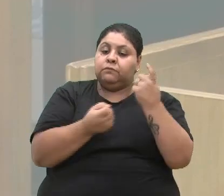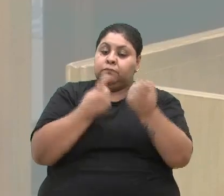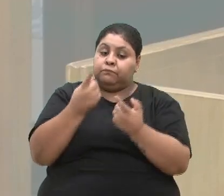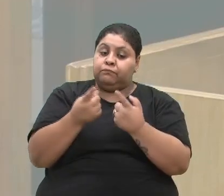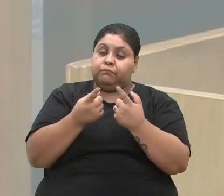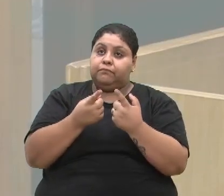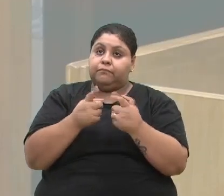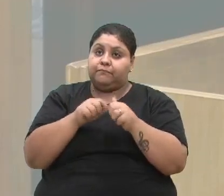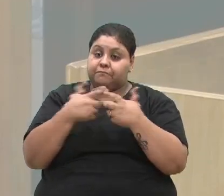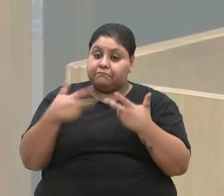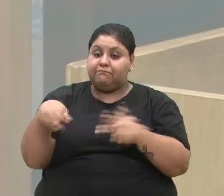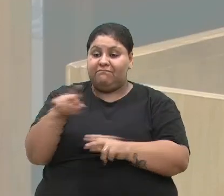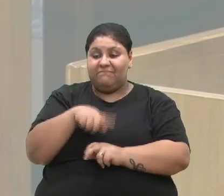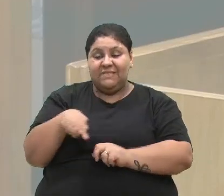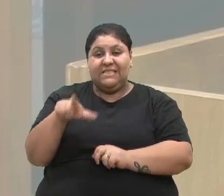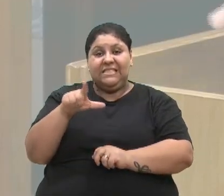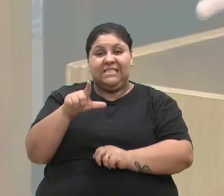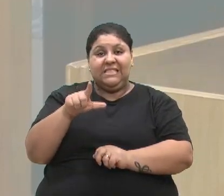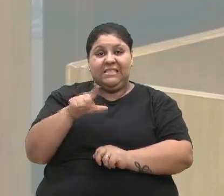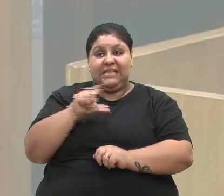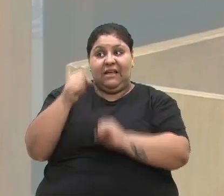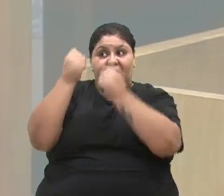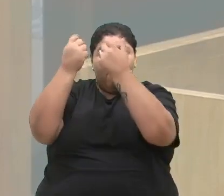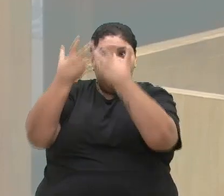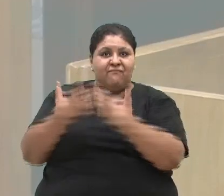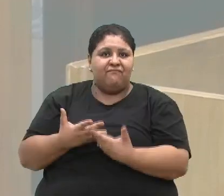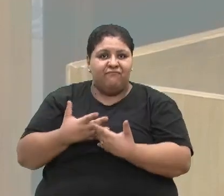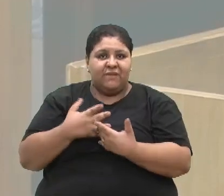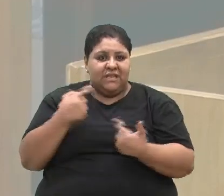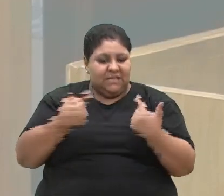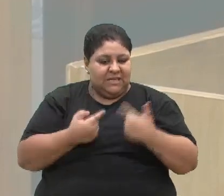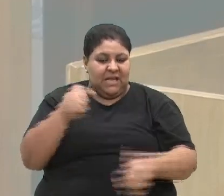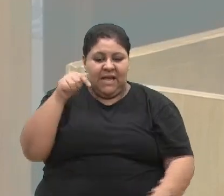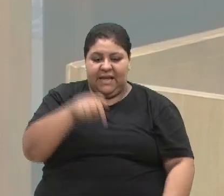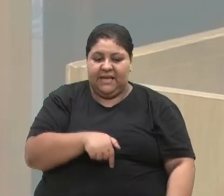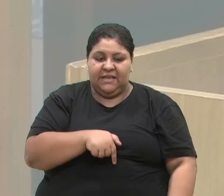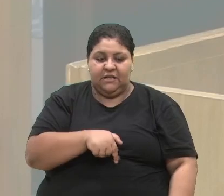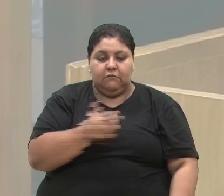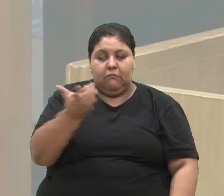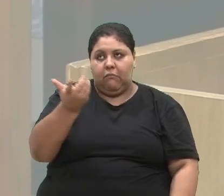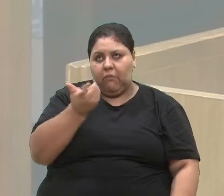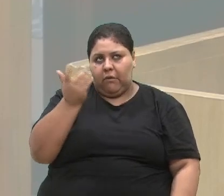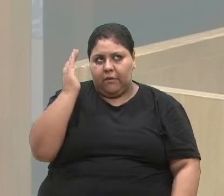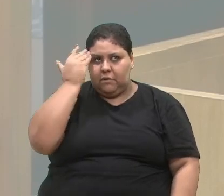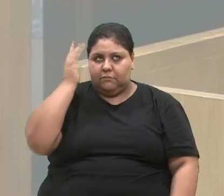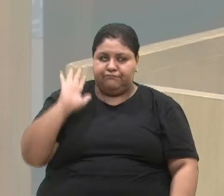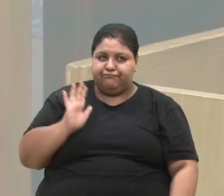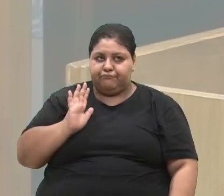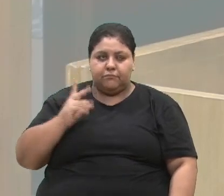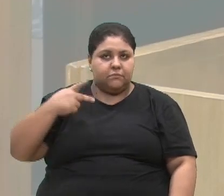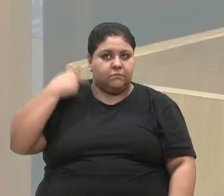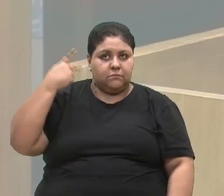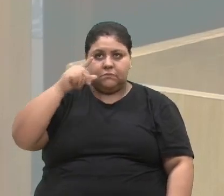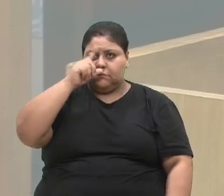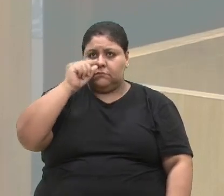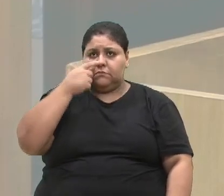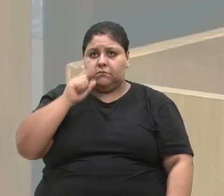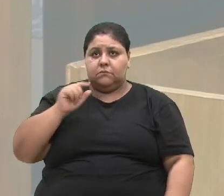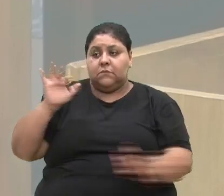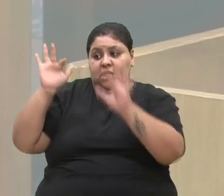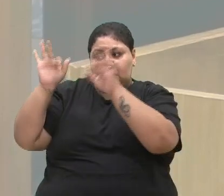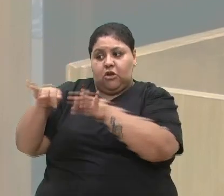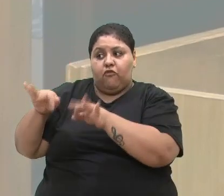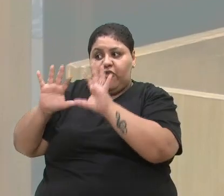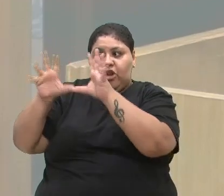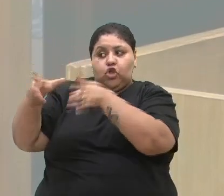gente tem que trazer para plenário para poder discutir. Eu não estou aqui querendo, sabe, vereador Fantinel, que derrube bem